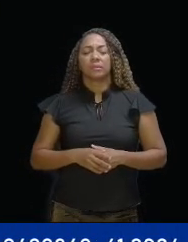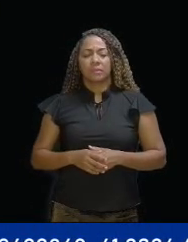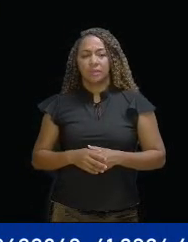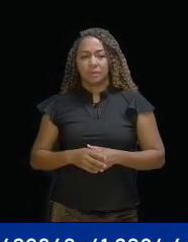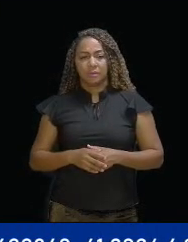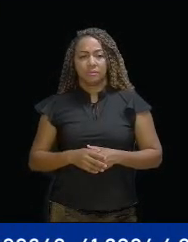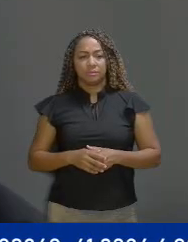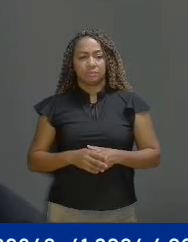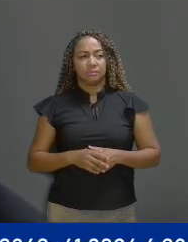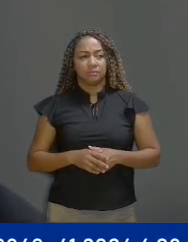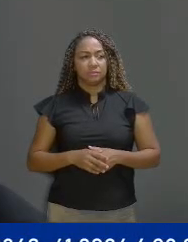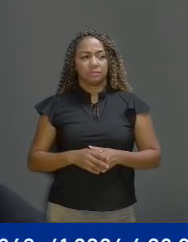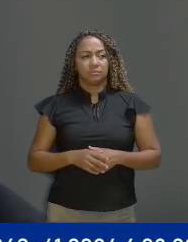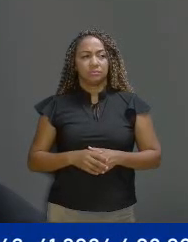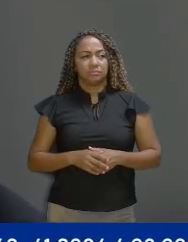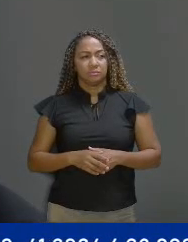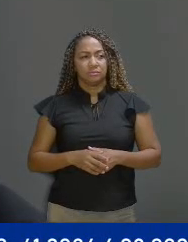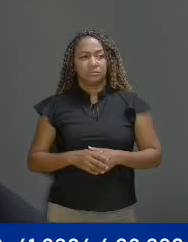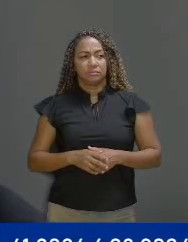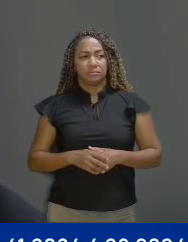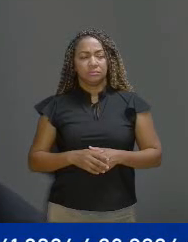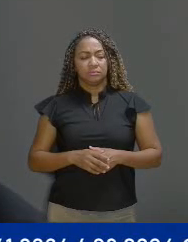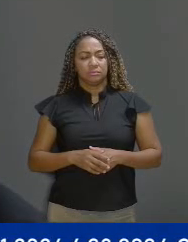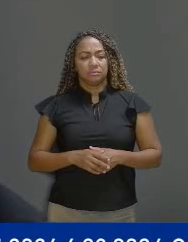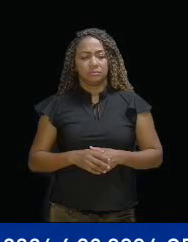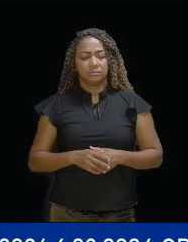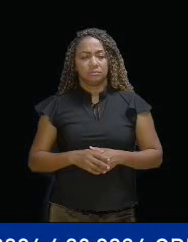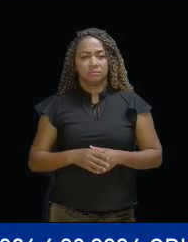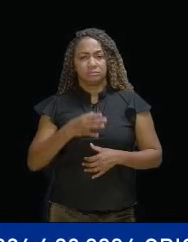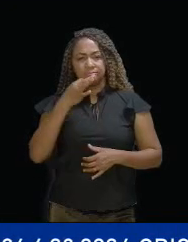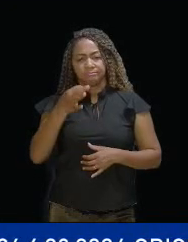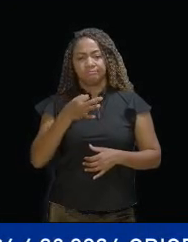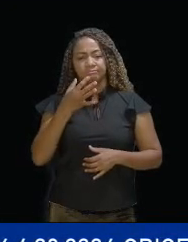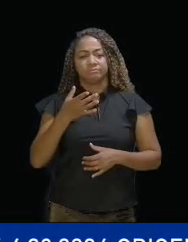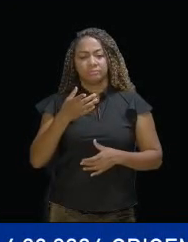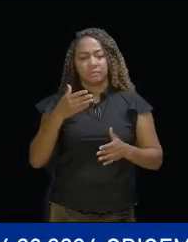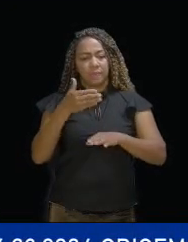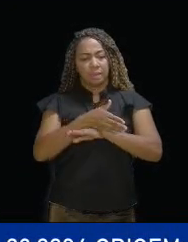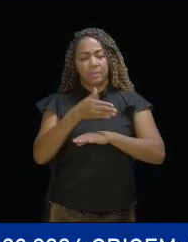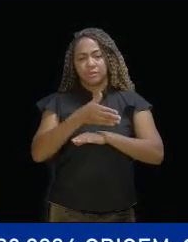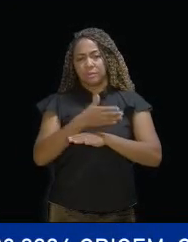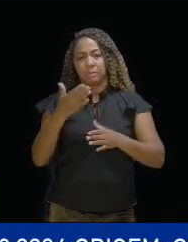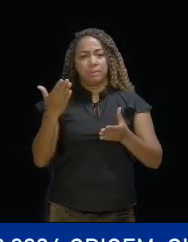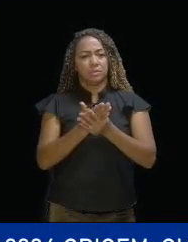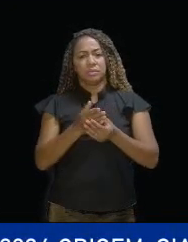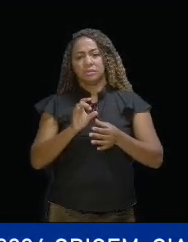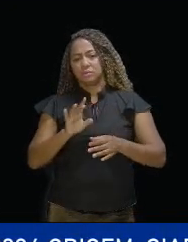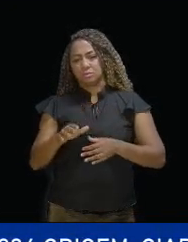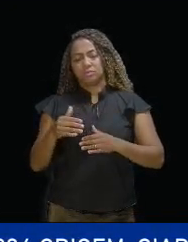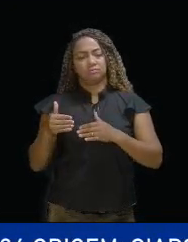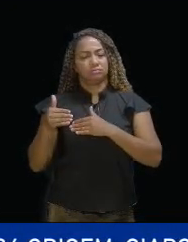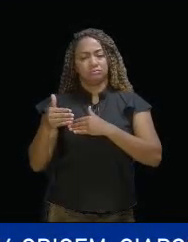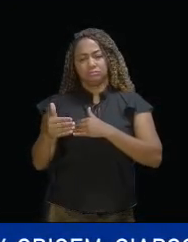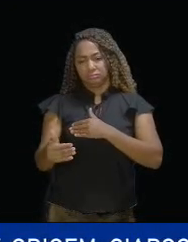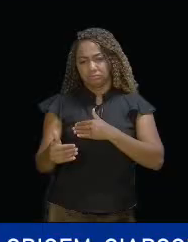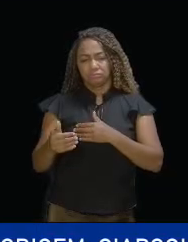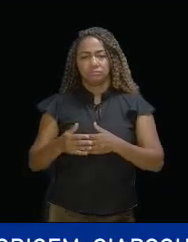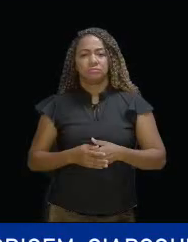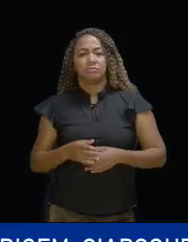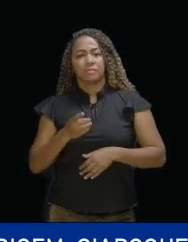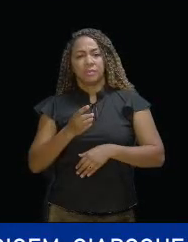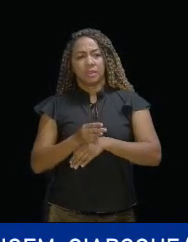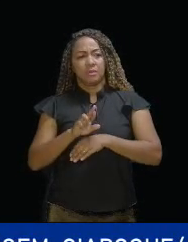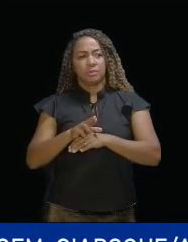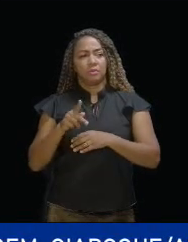Na tela, juiz Carlos Fernandes. Esse é o único processo de que eu participaria. A partir de agora, a